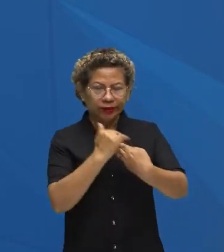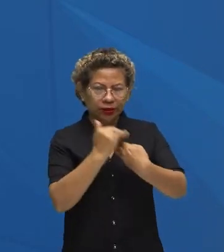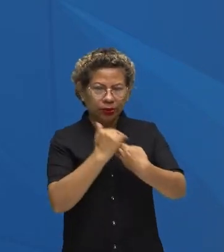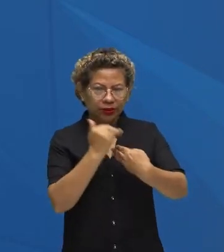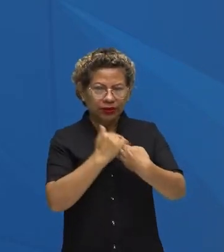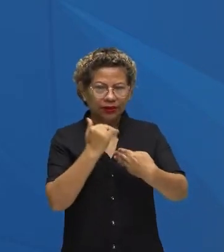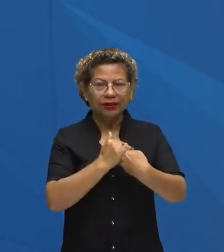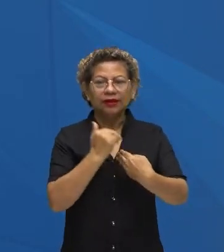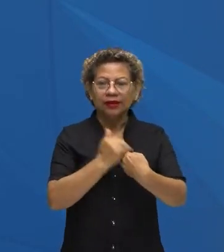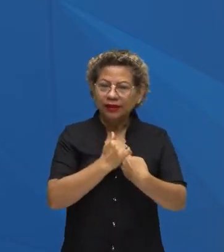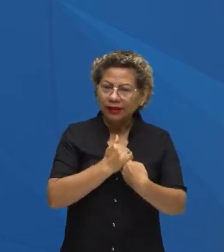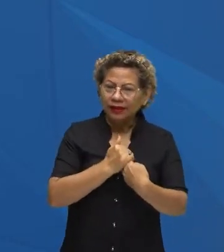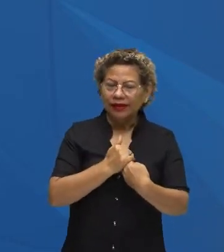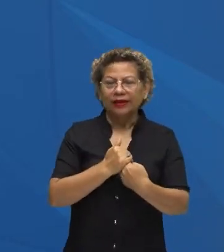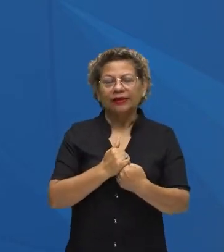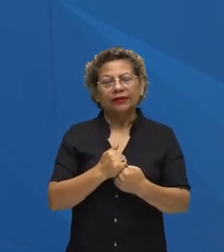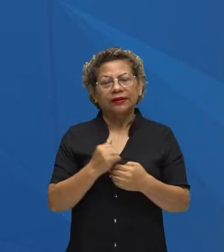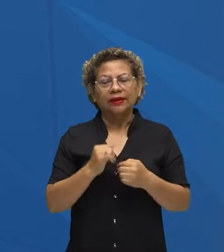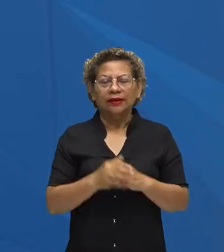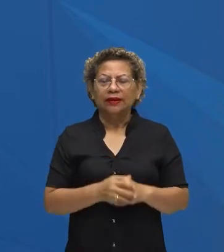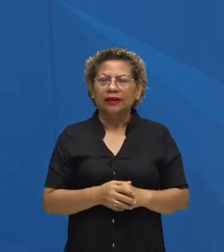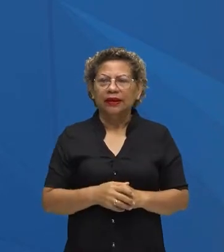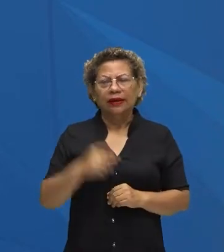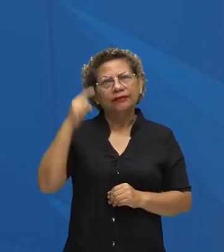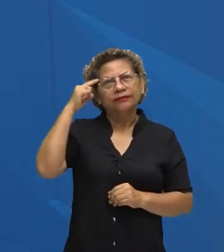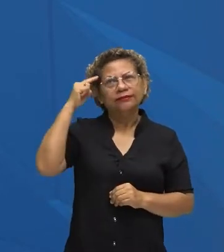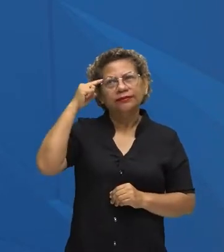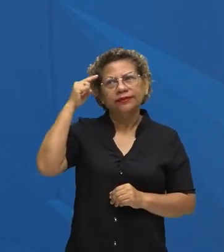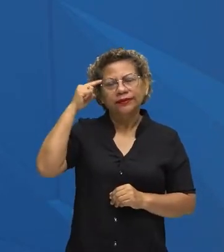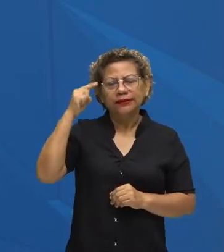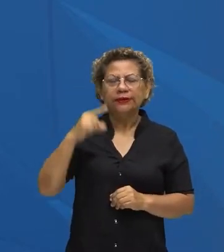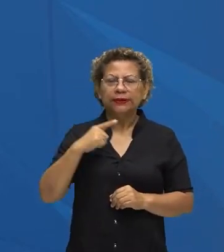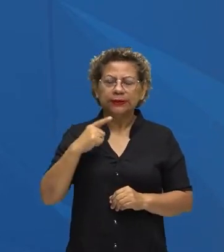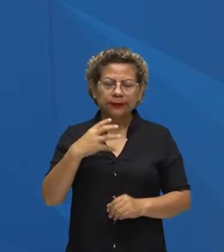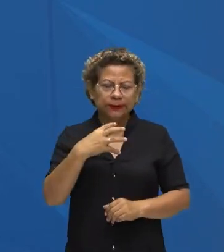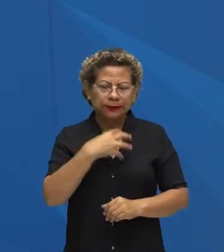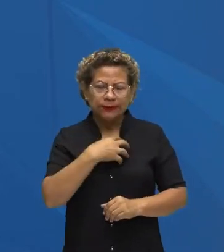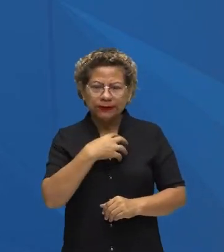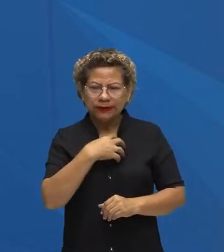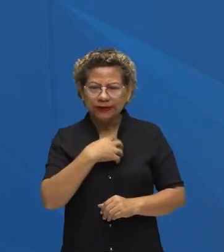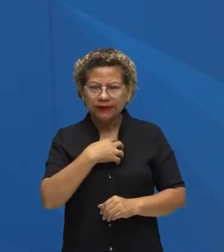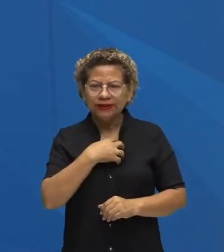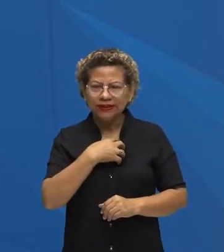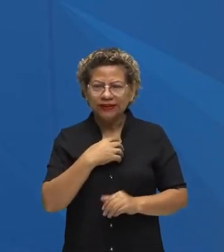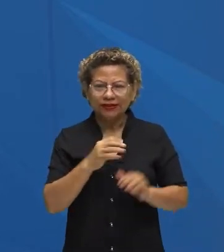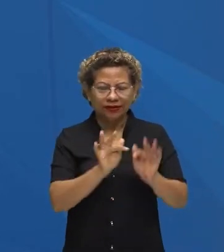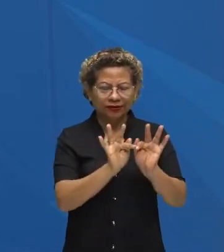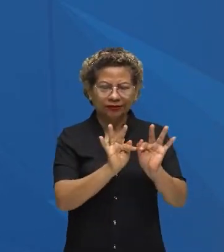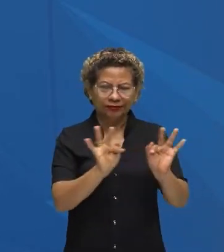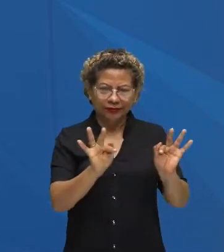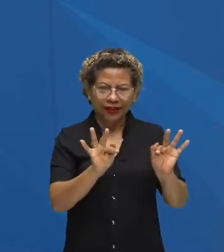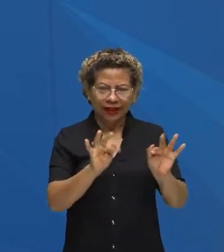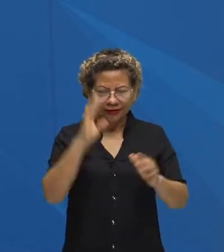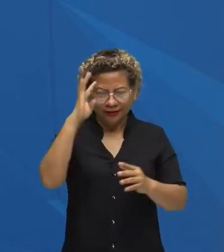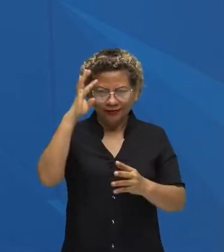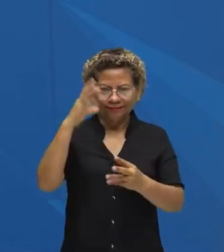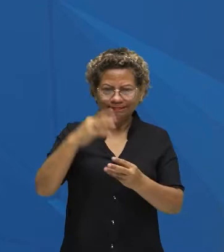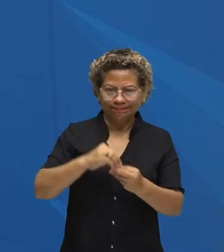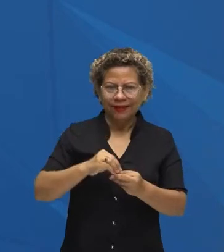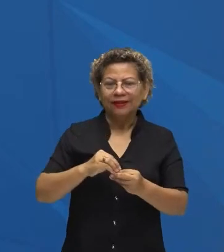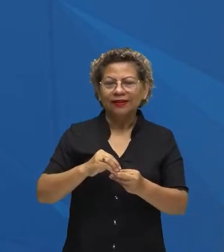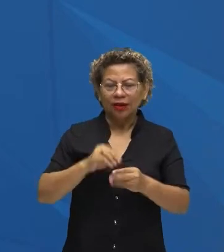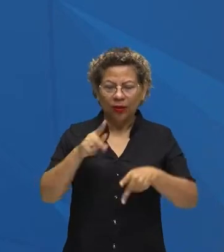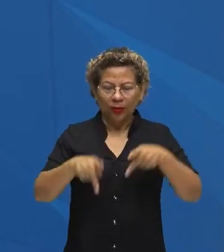dando aí algum tipo de orientação, mesmo que no sentido, né, mais popular, no senso comum, de como agir. A gente